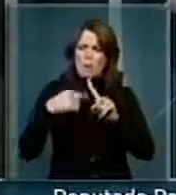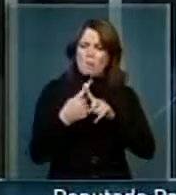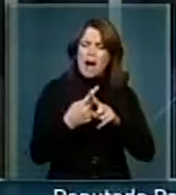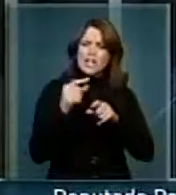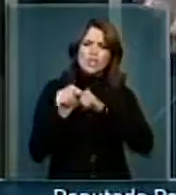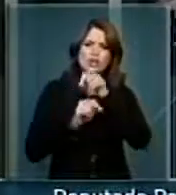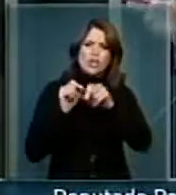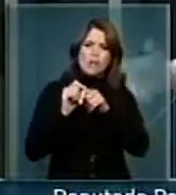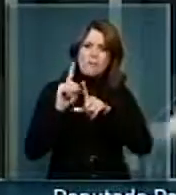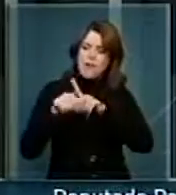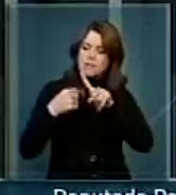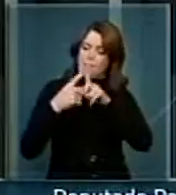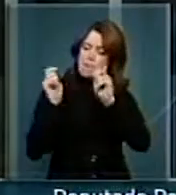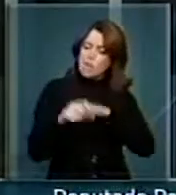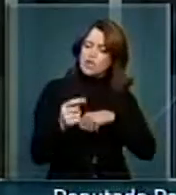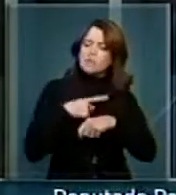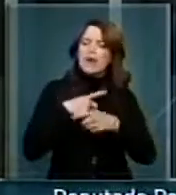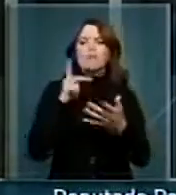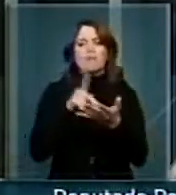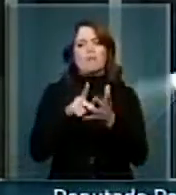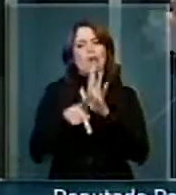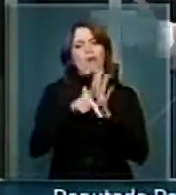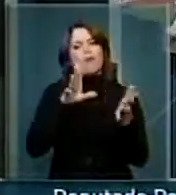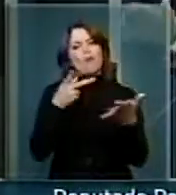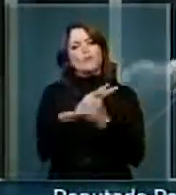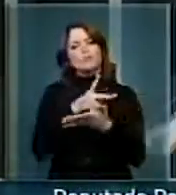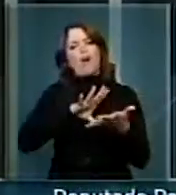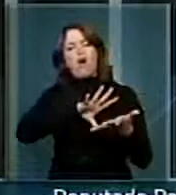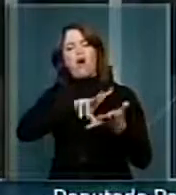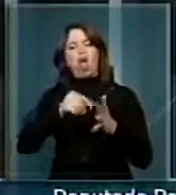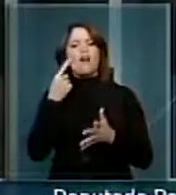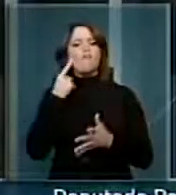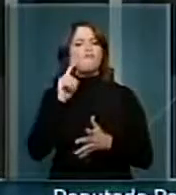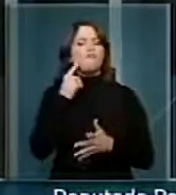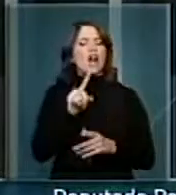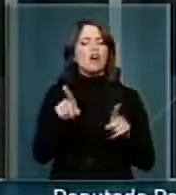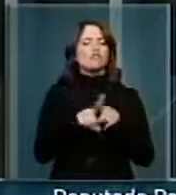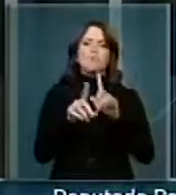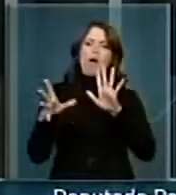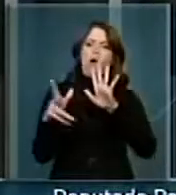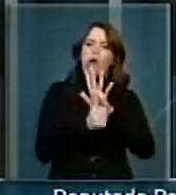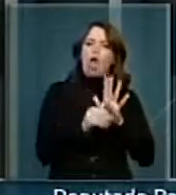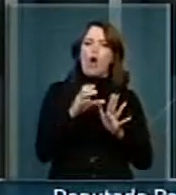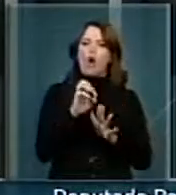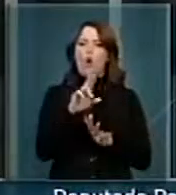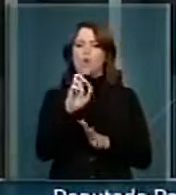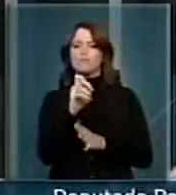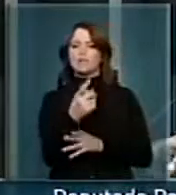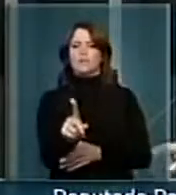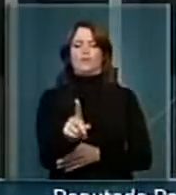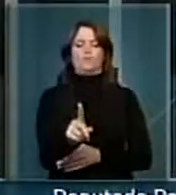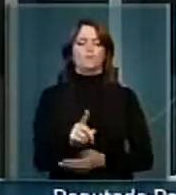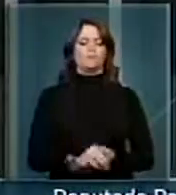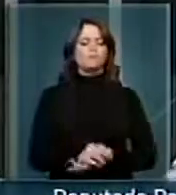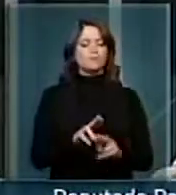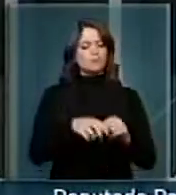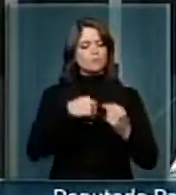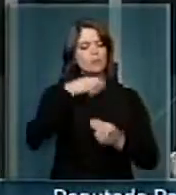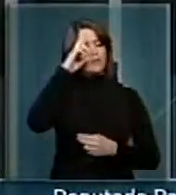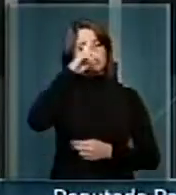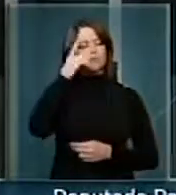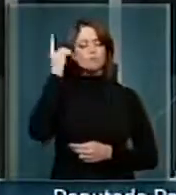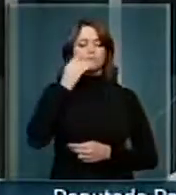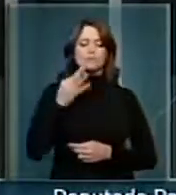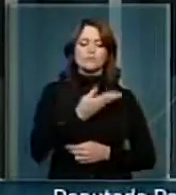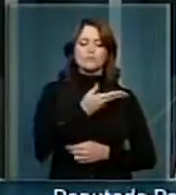maior possibilidade, inclusive, de ocorrer novas fraudes e novas corrupção. Por isso, senhoras e